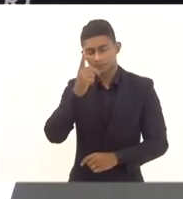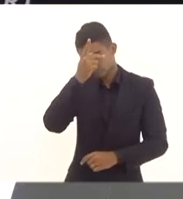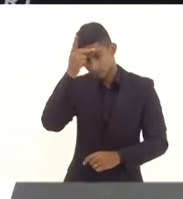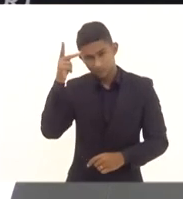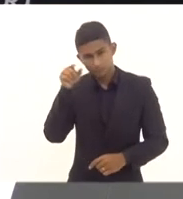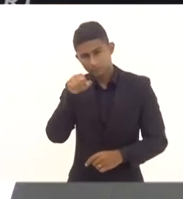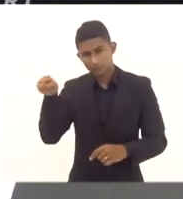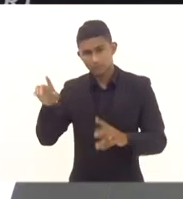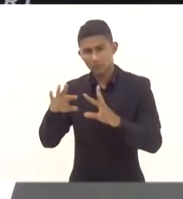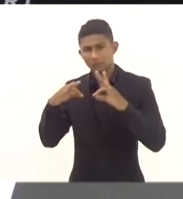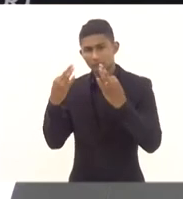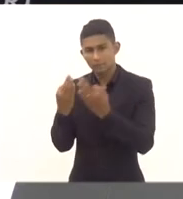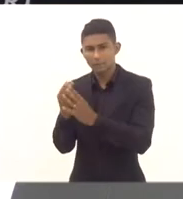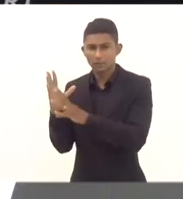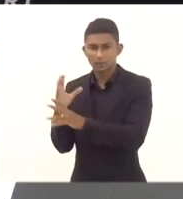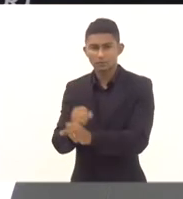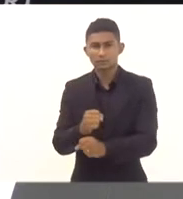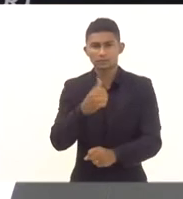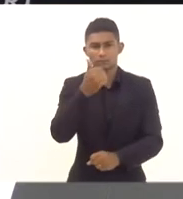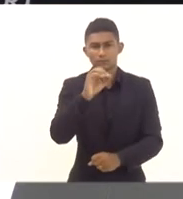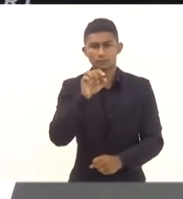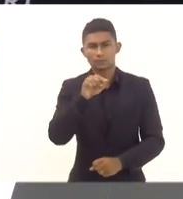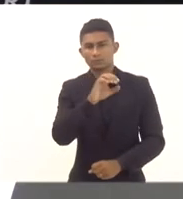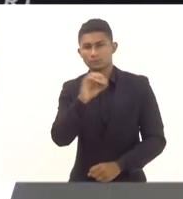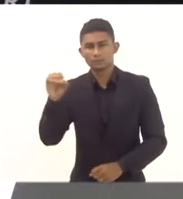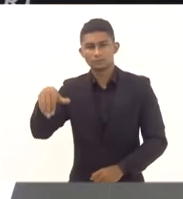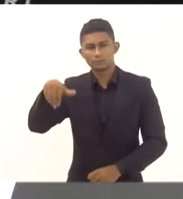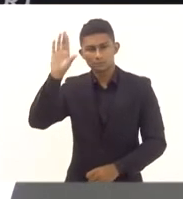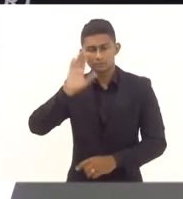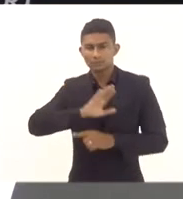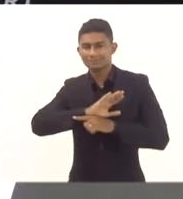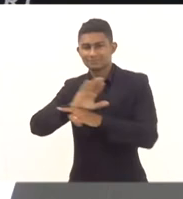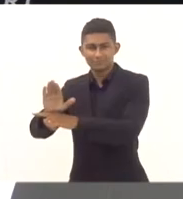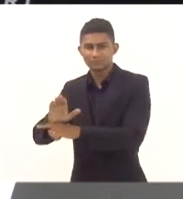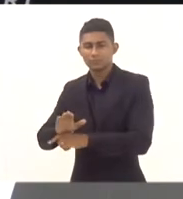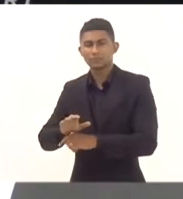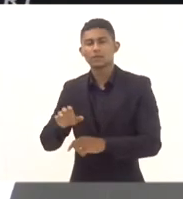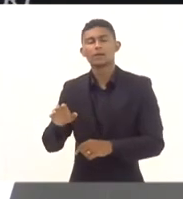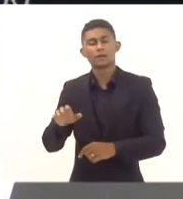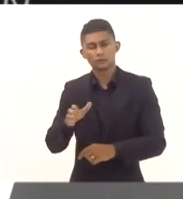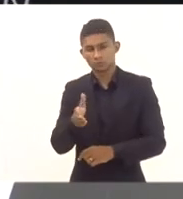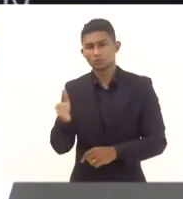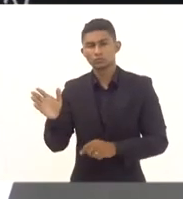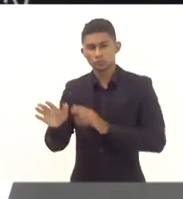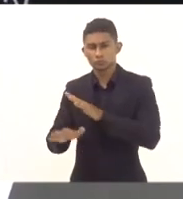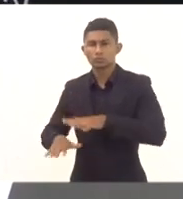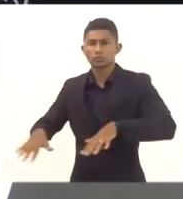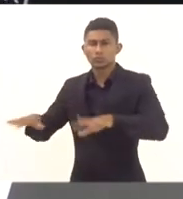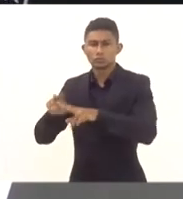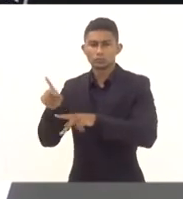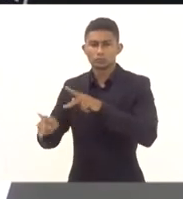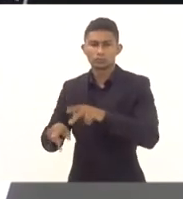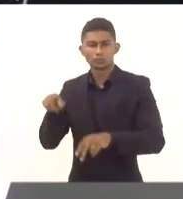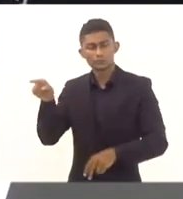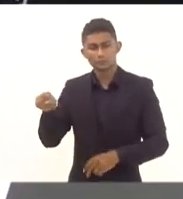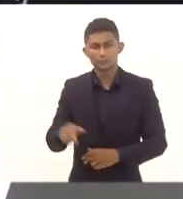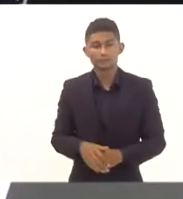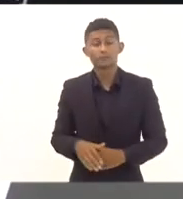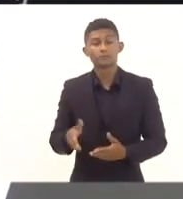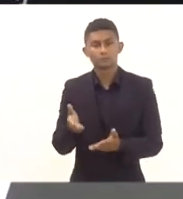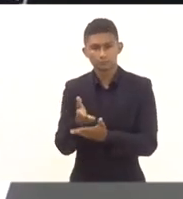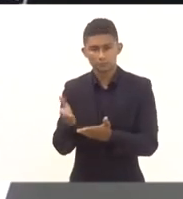famílias na cidade de Petrópolis tem ajudado muito a proposta do proprietário EA população